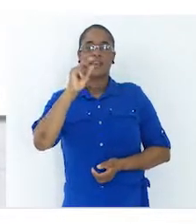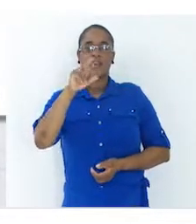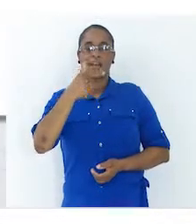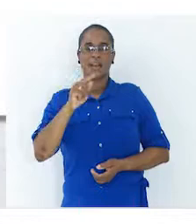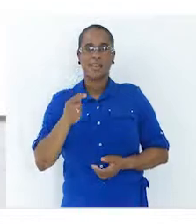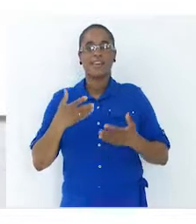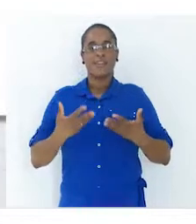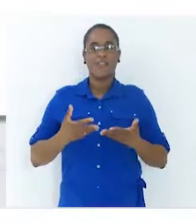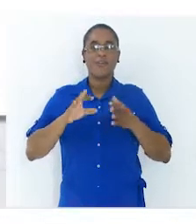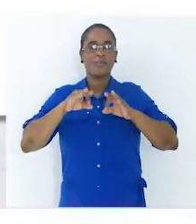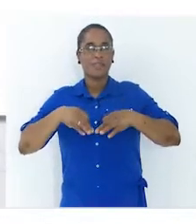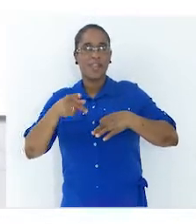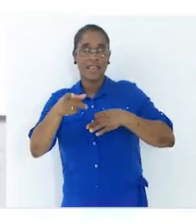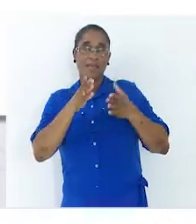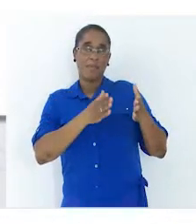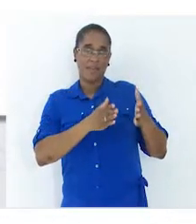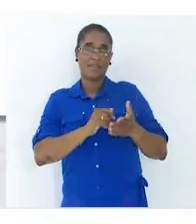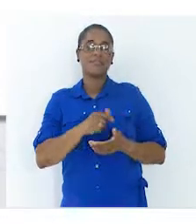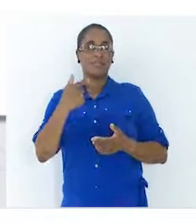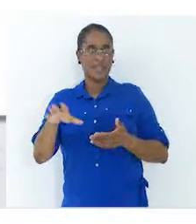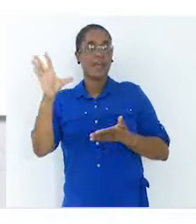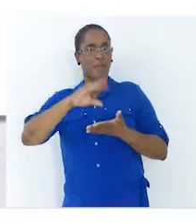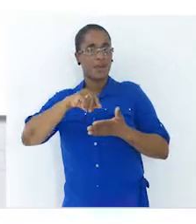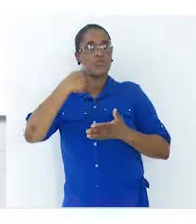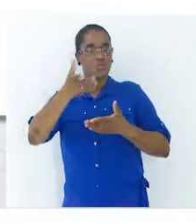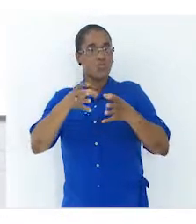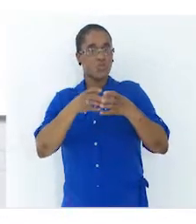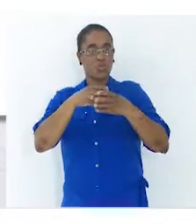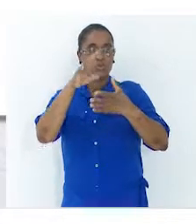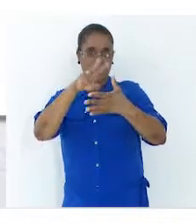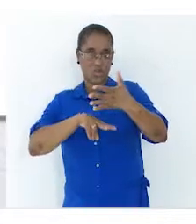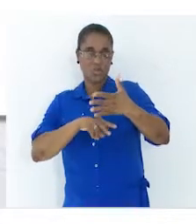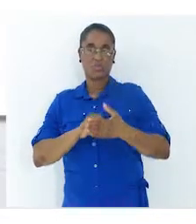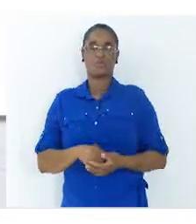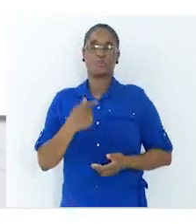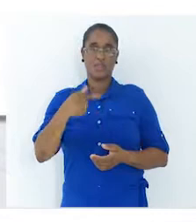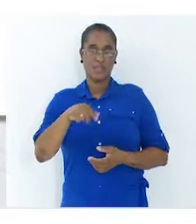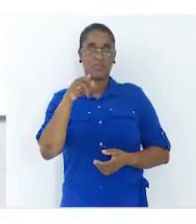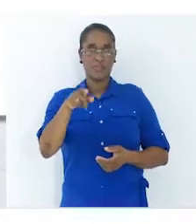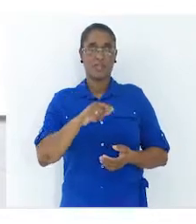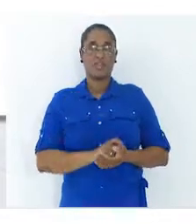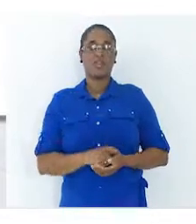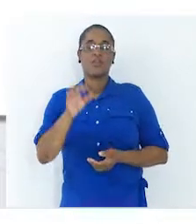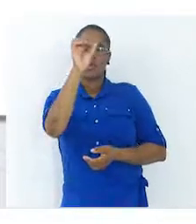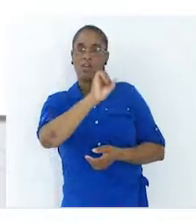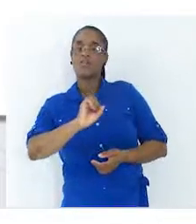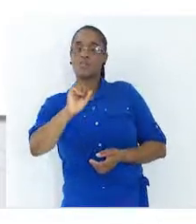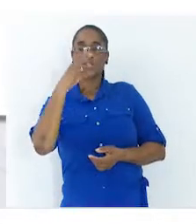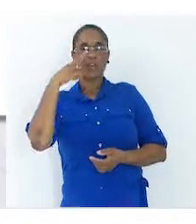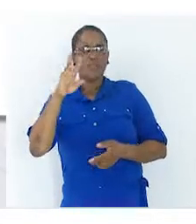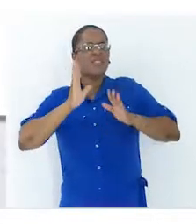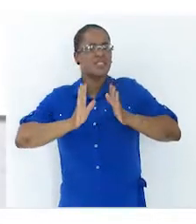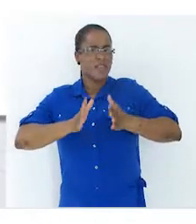para finalizar esta parte, portanto, temos mais outro grupo de textos, temos aqui o que vocês veem sempre nas